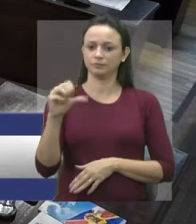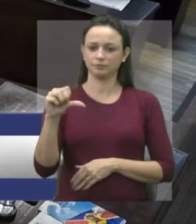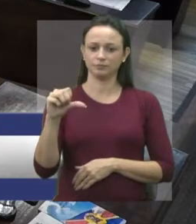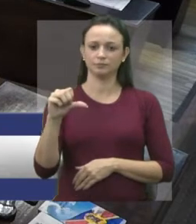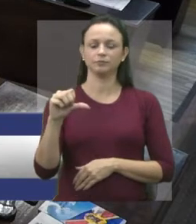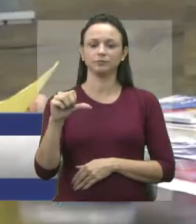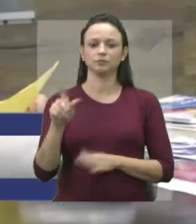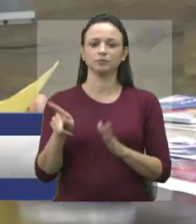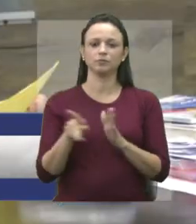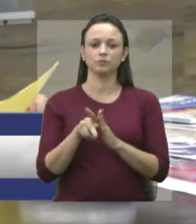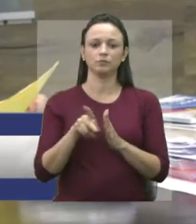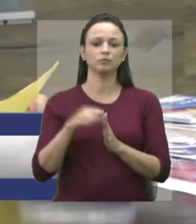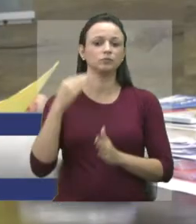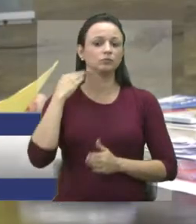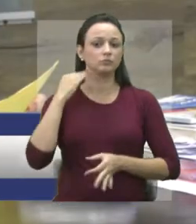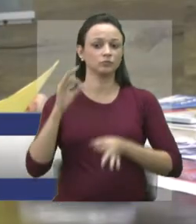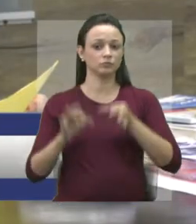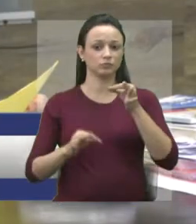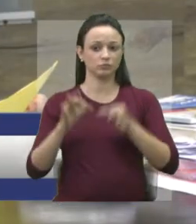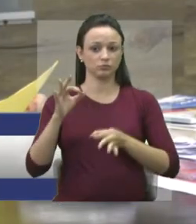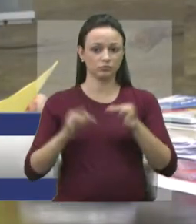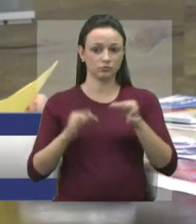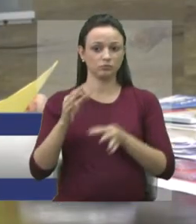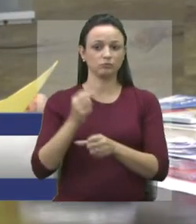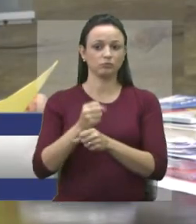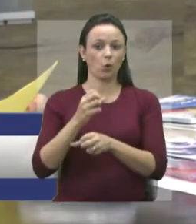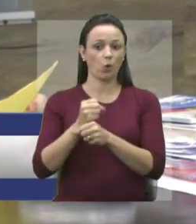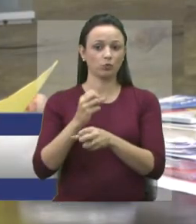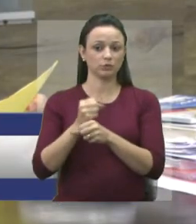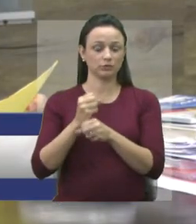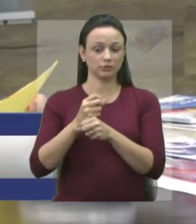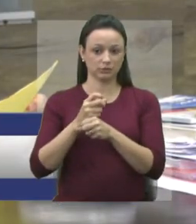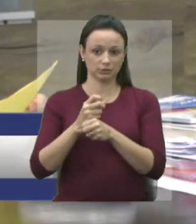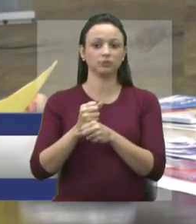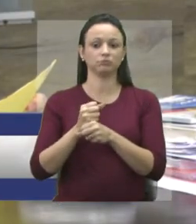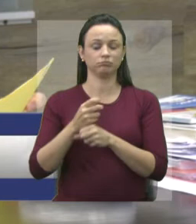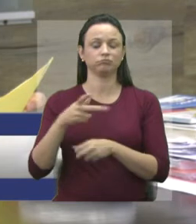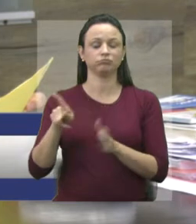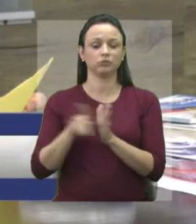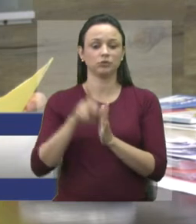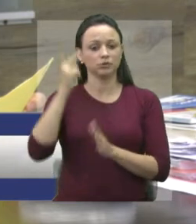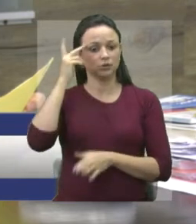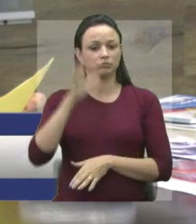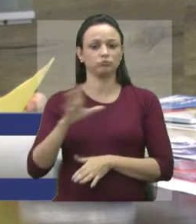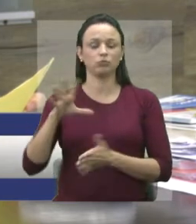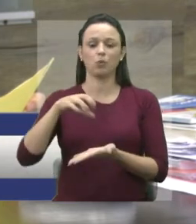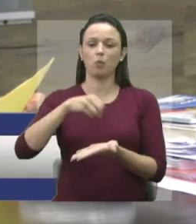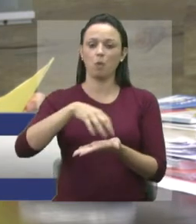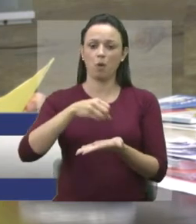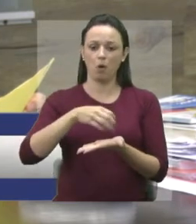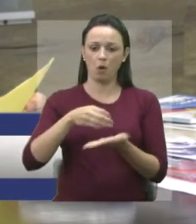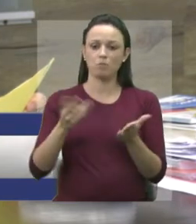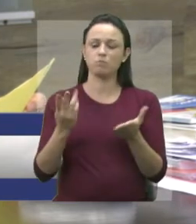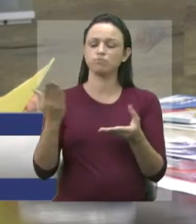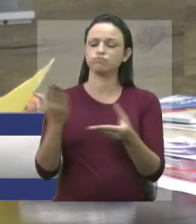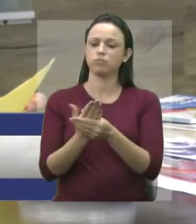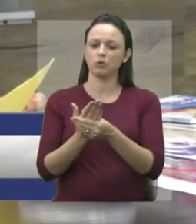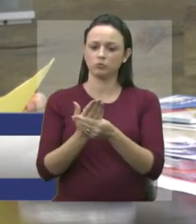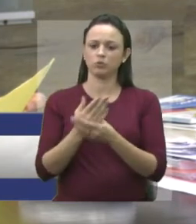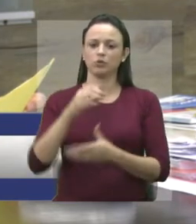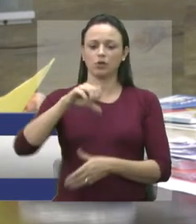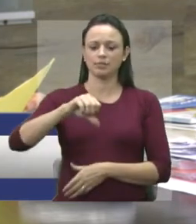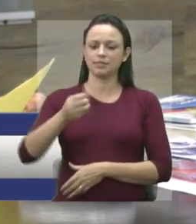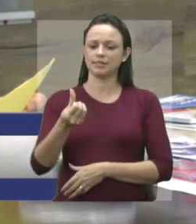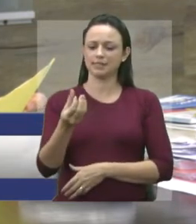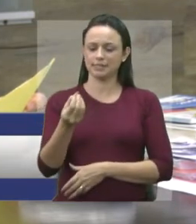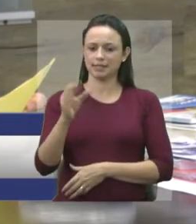1183/1/2019, do Tribunal de Contas do Estado de São Paulo, encaminhando cópia da sentença proferida nos autos do processo número